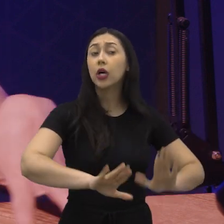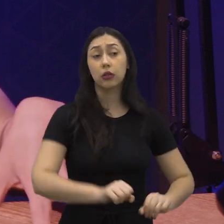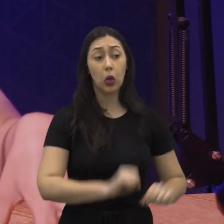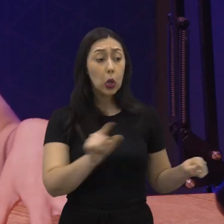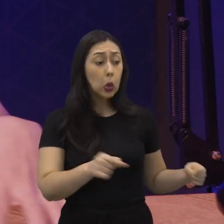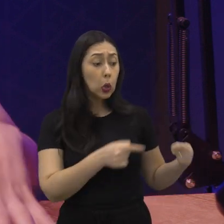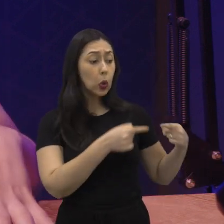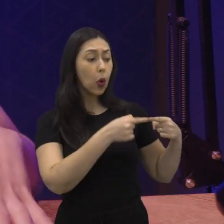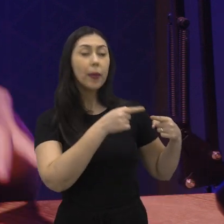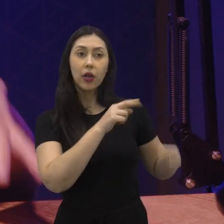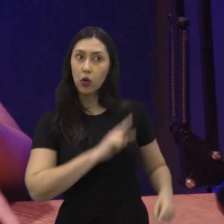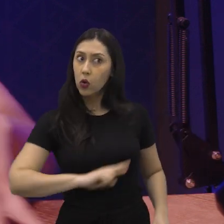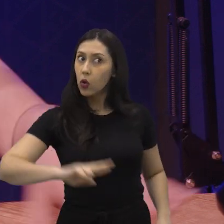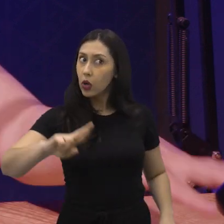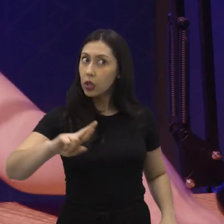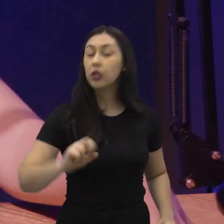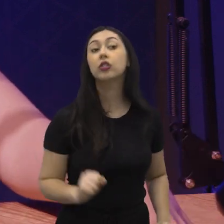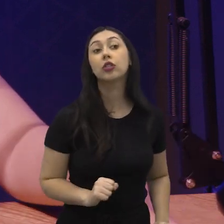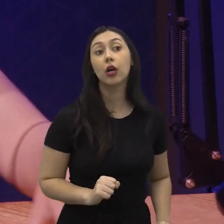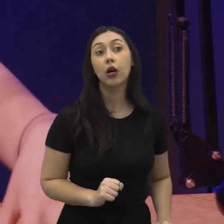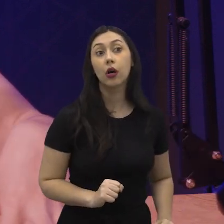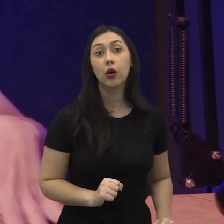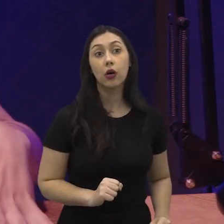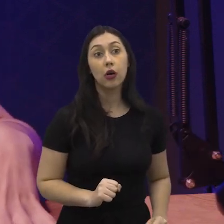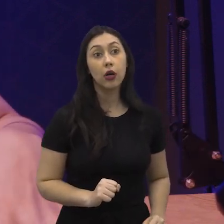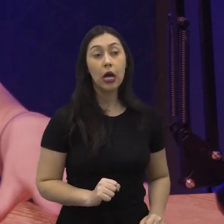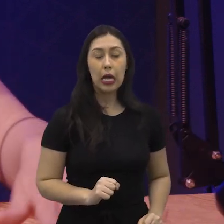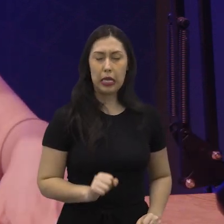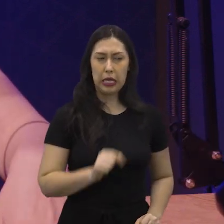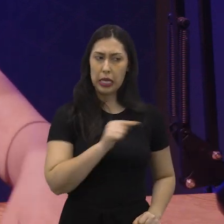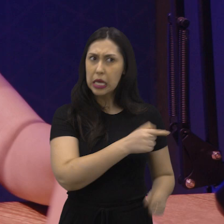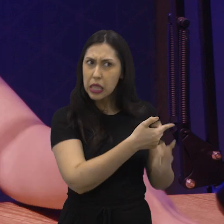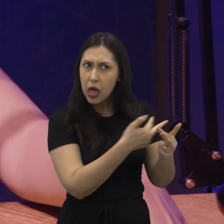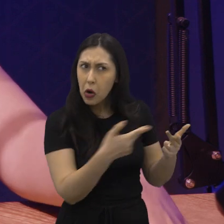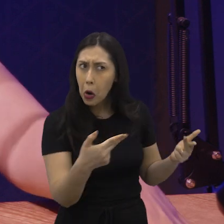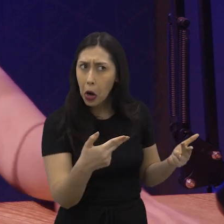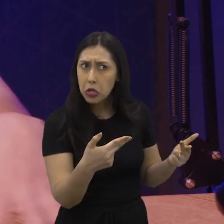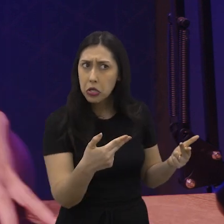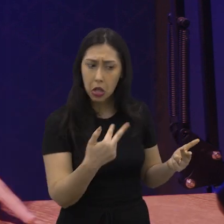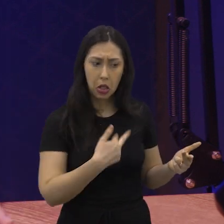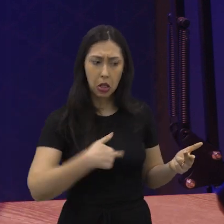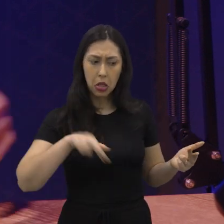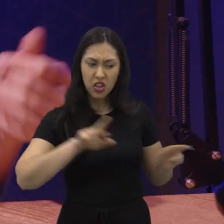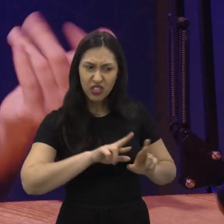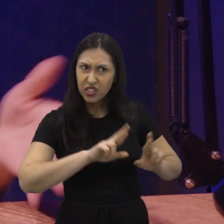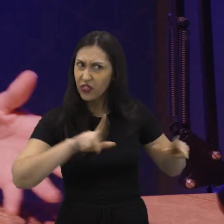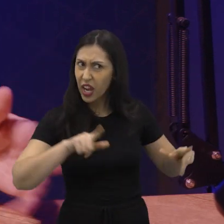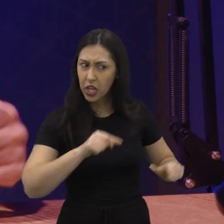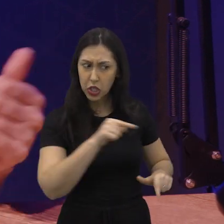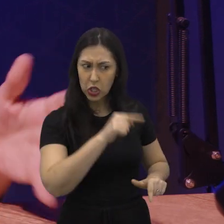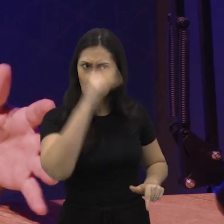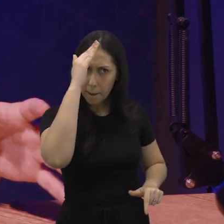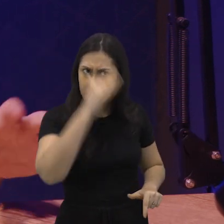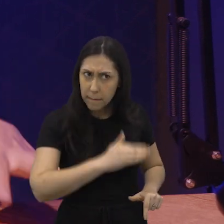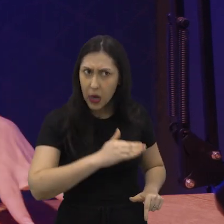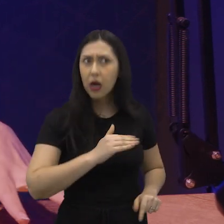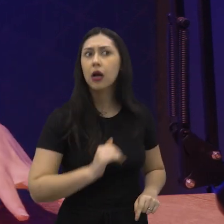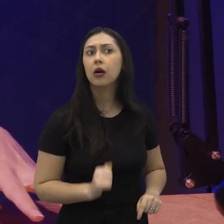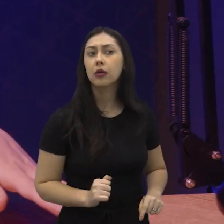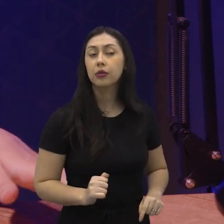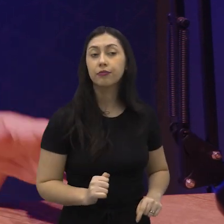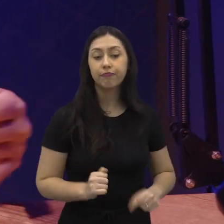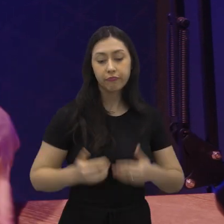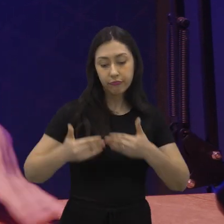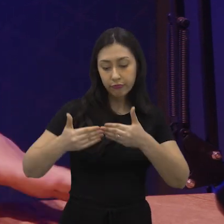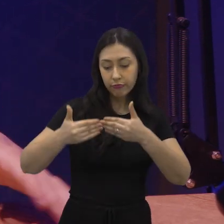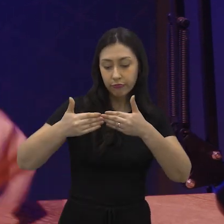questão religiosa, então, né, não acredite em outra coisa, porque isso não pertence a essa religião, então é uma coisa ruim, é do mal. E